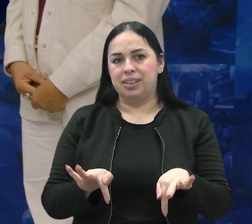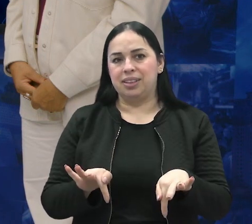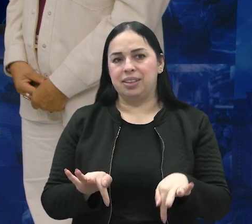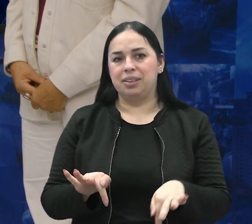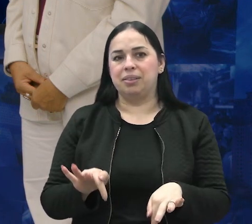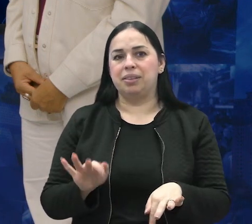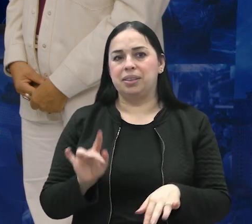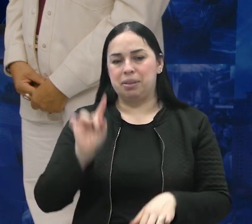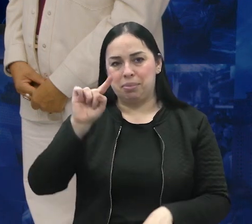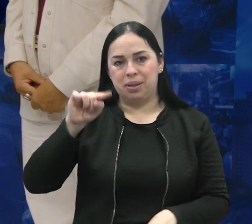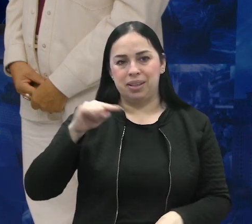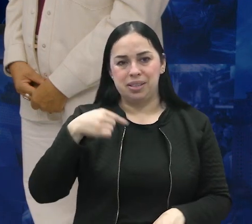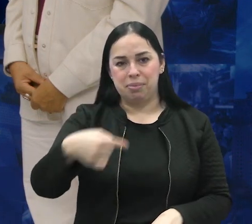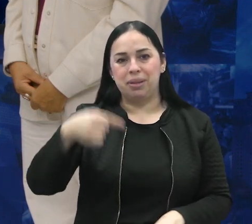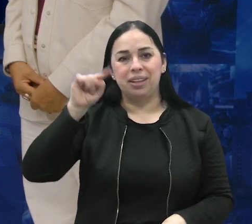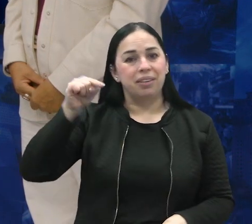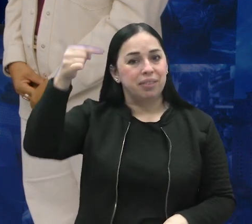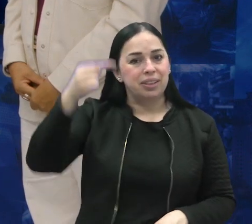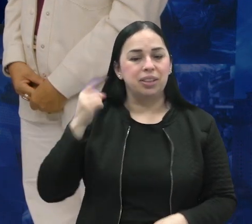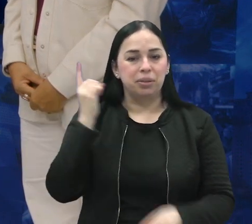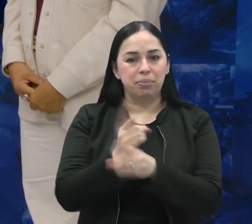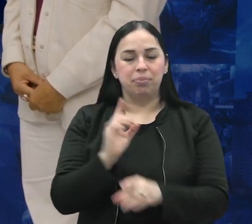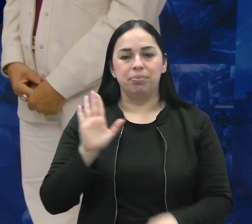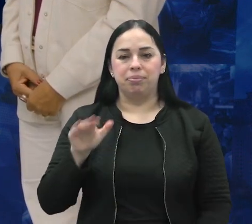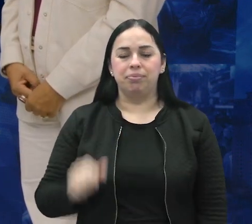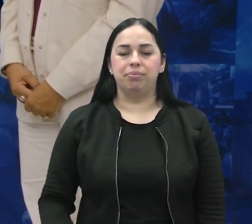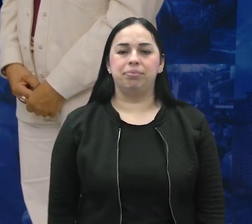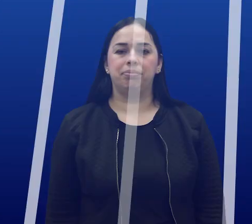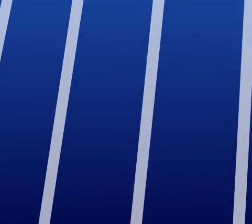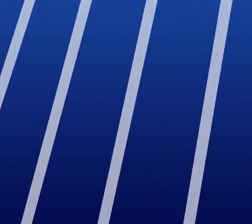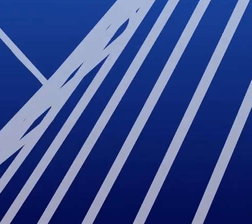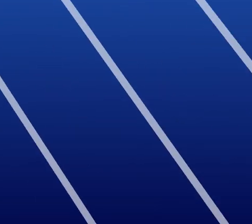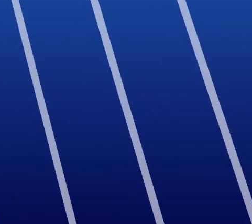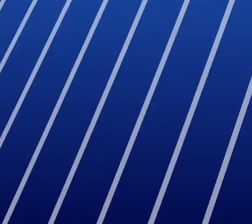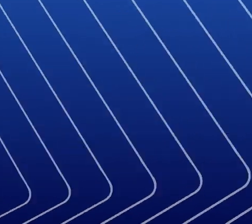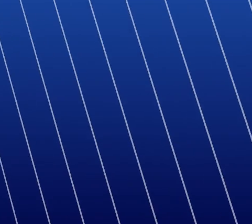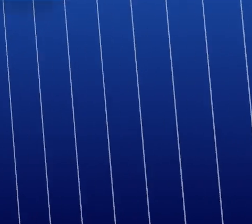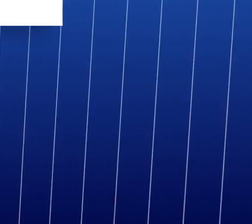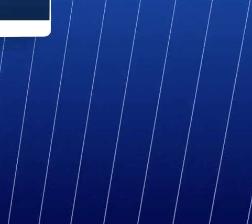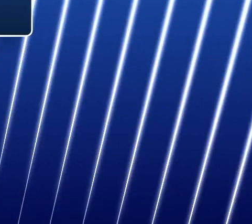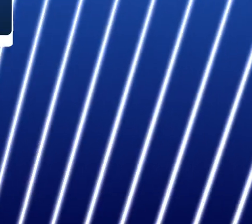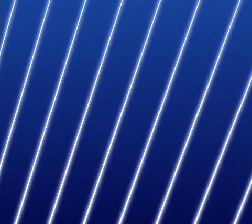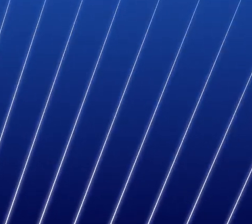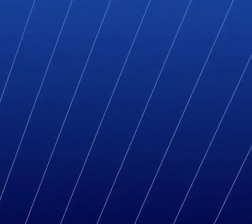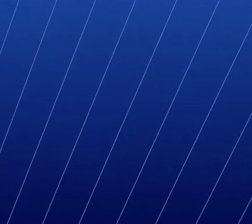hoje fica por aqui. Até uma próxima. Tchau, tchau.